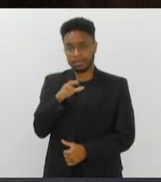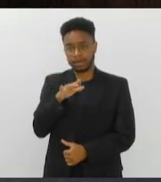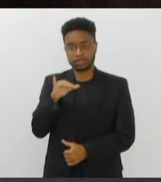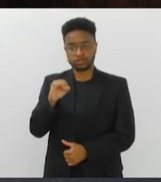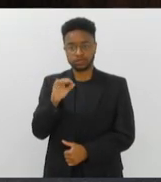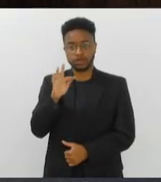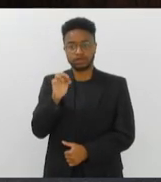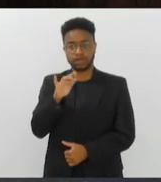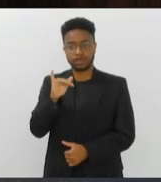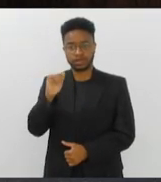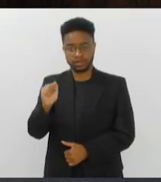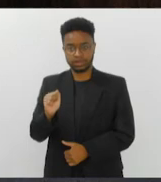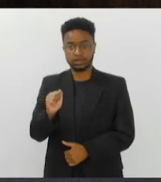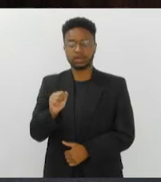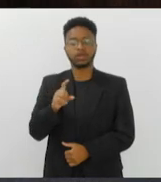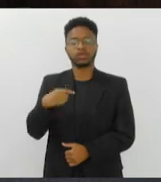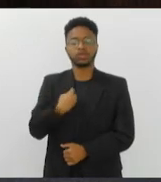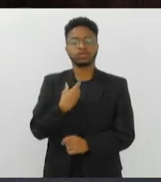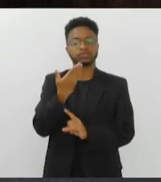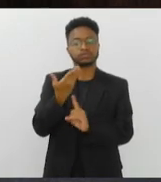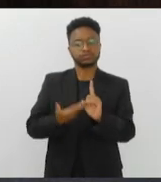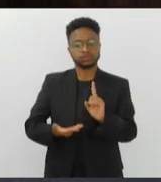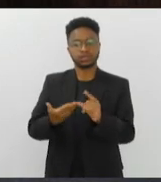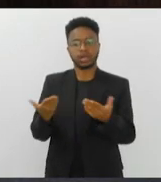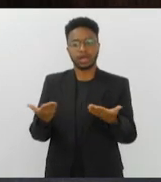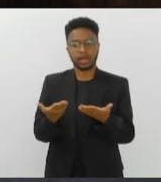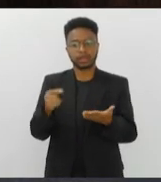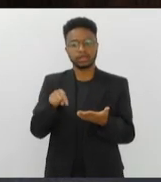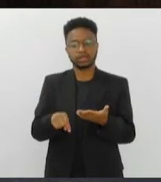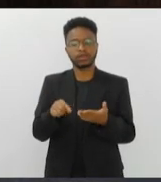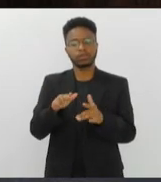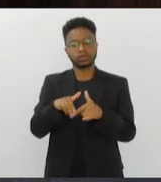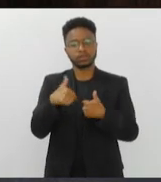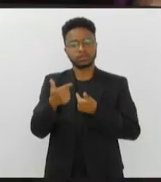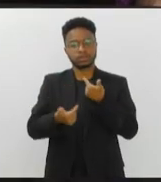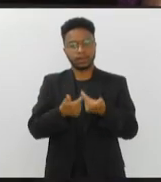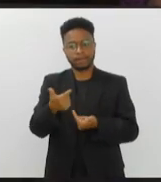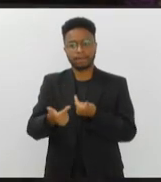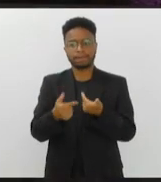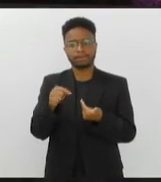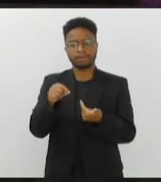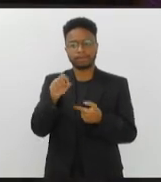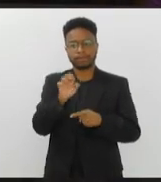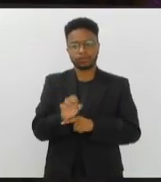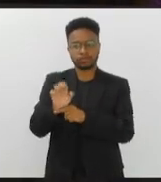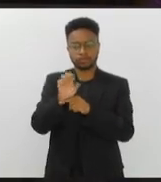um reconhecimento do Parlamento Fluminense no trabalho desenvolvido em prol do nosso Estado.